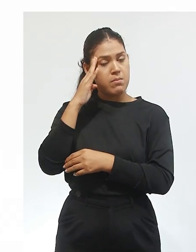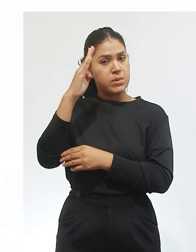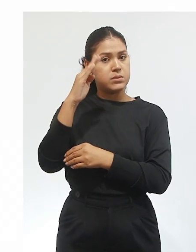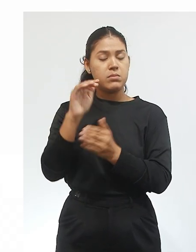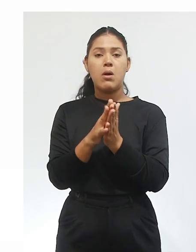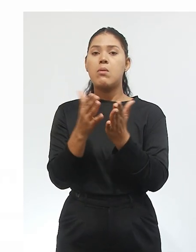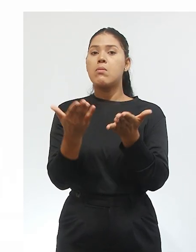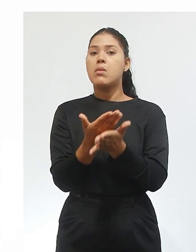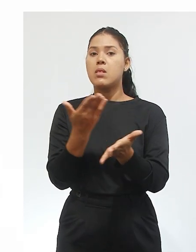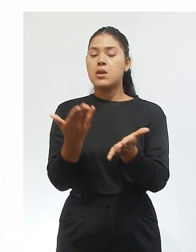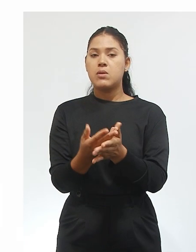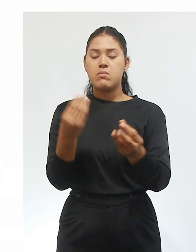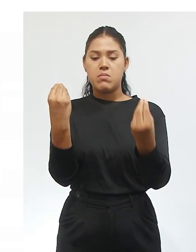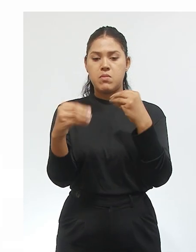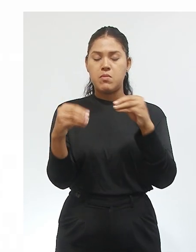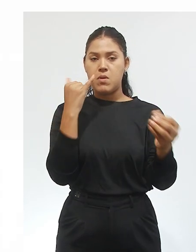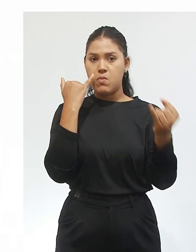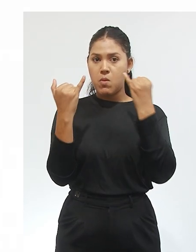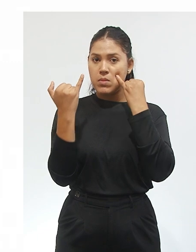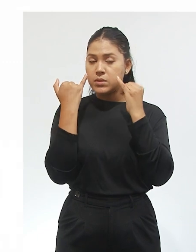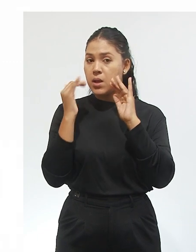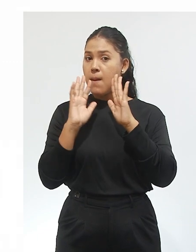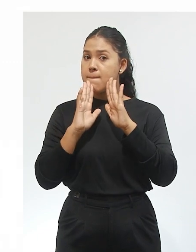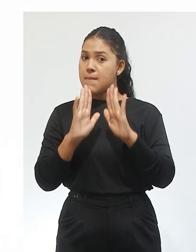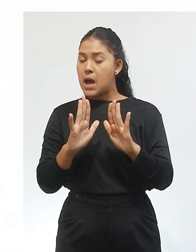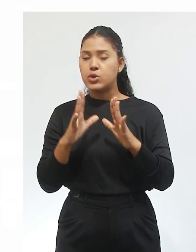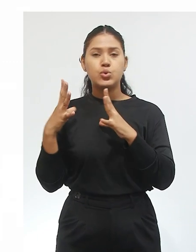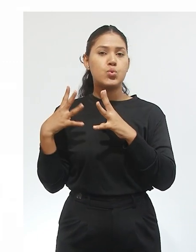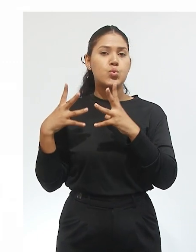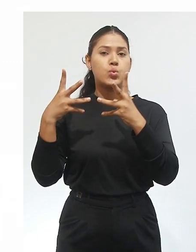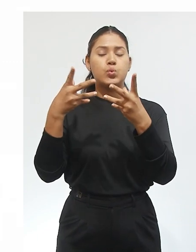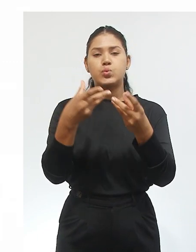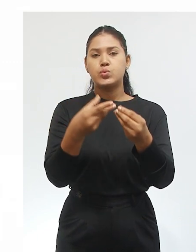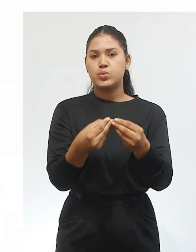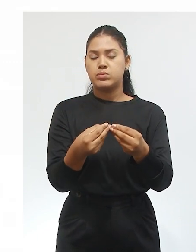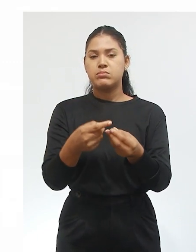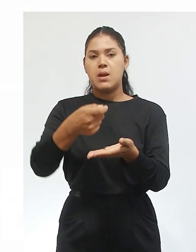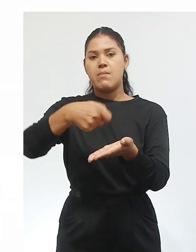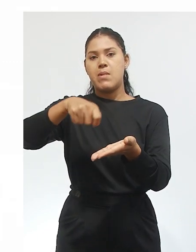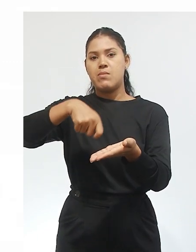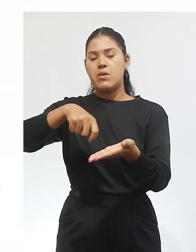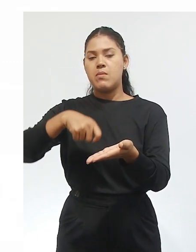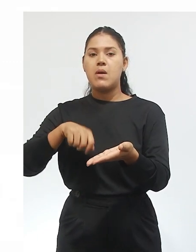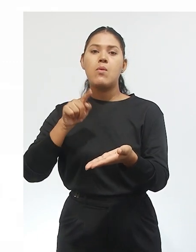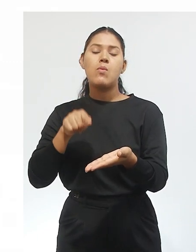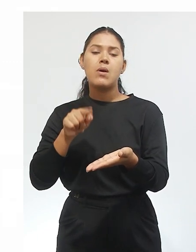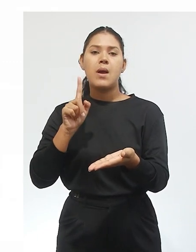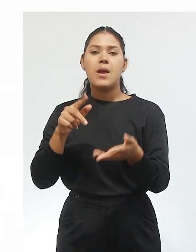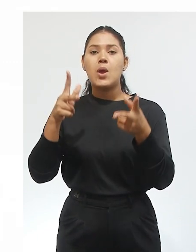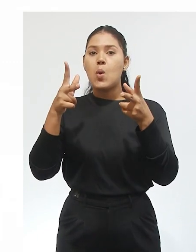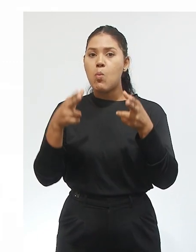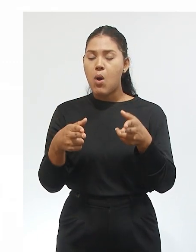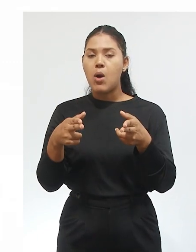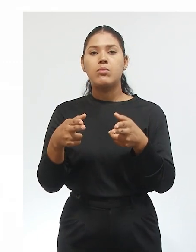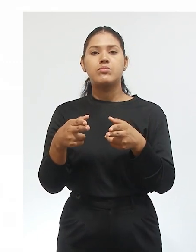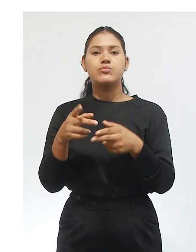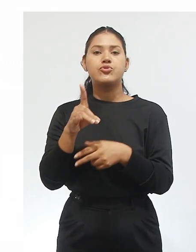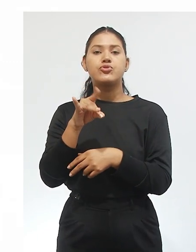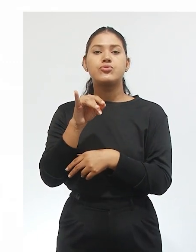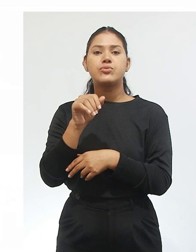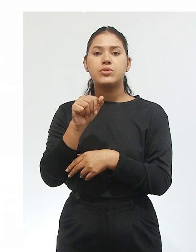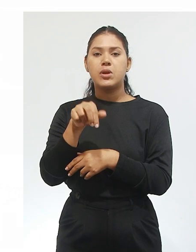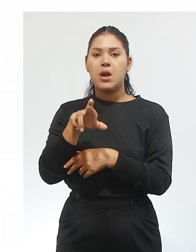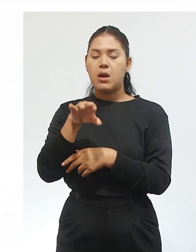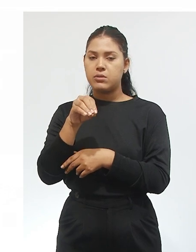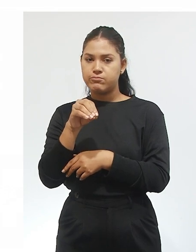os fatos contábeis, só que não é porque ele registra todos os fatos contábeis que vai ser igual ao